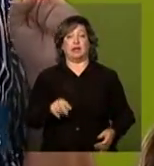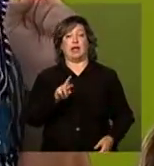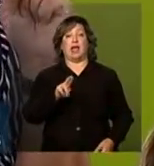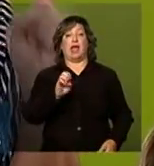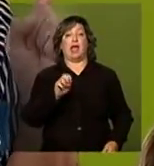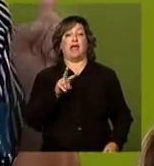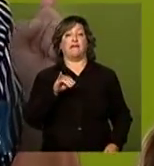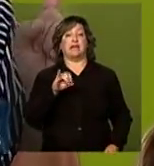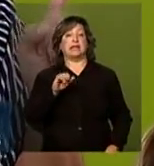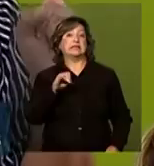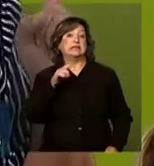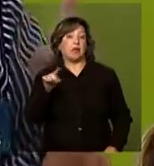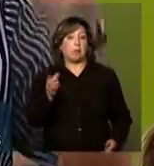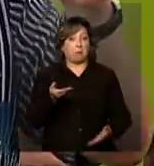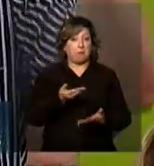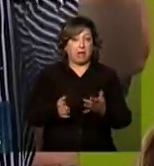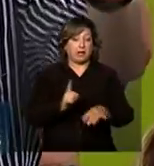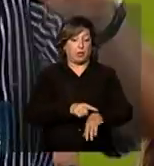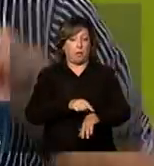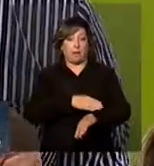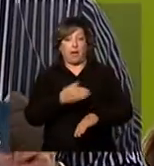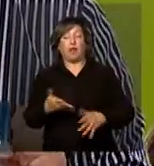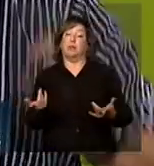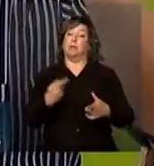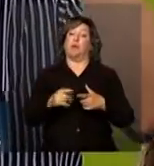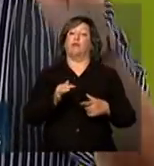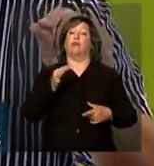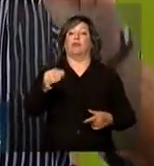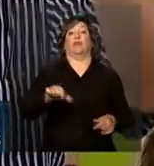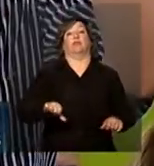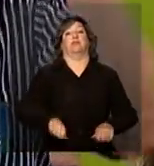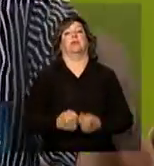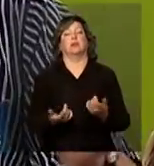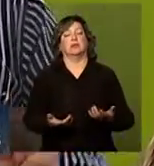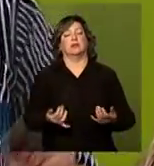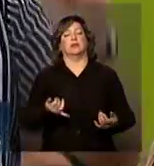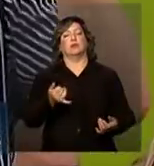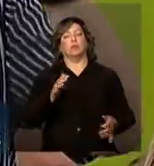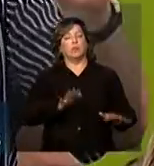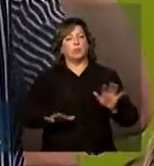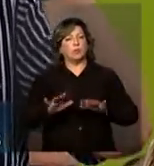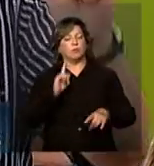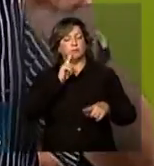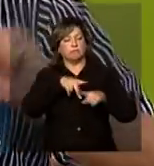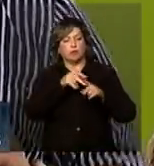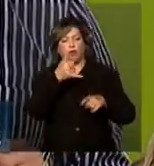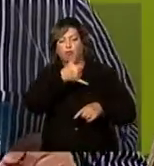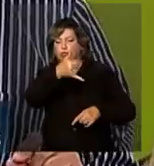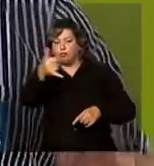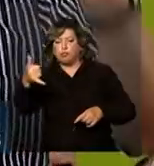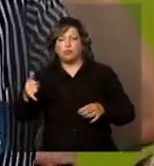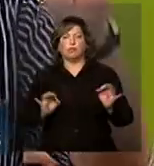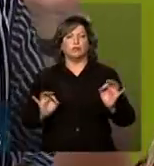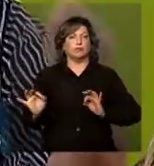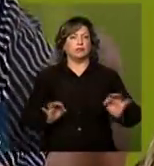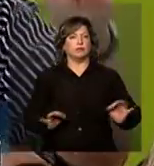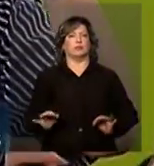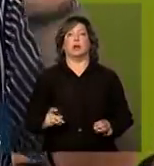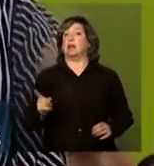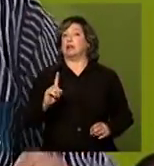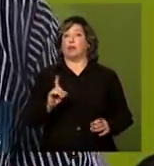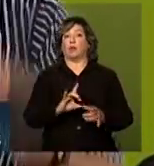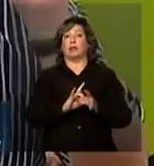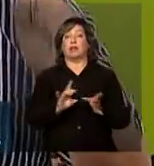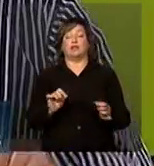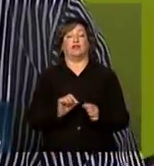Nós também né teremos problemas lá na frente então cuidem da revisão dentro do prazo de garantia não deixem de